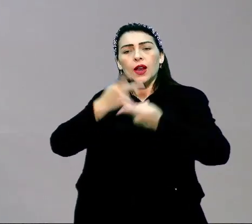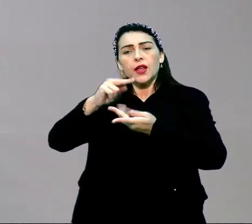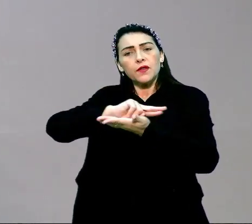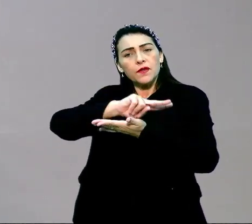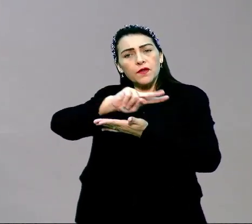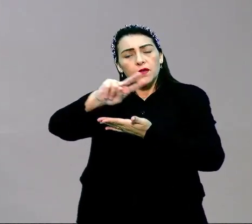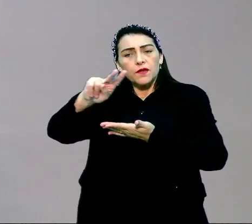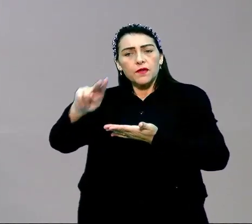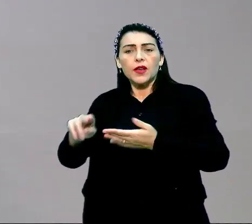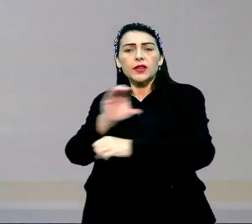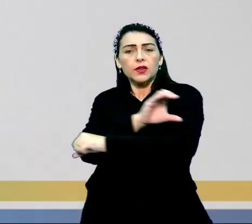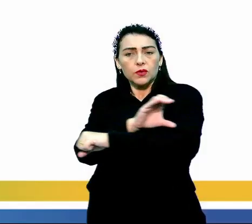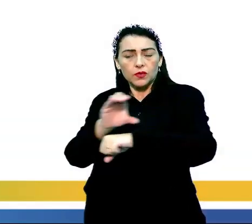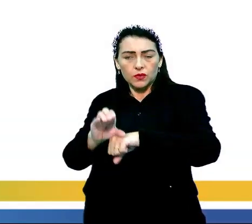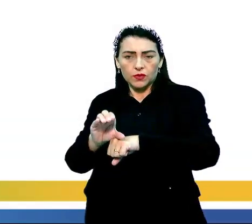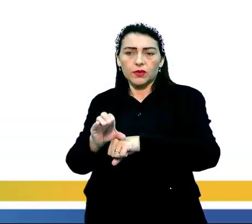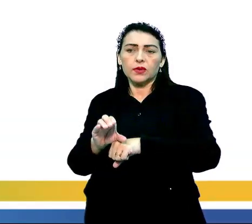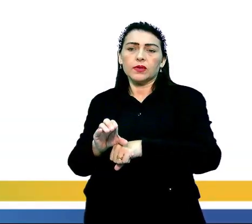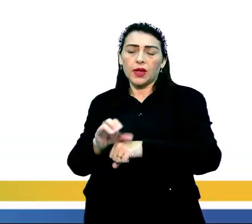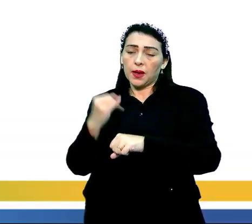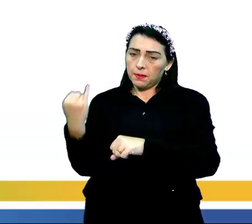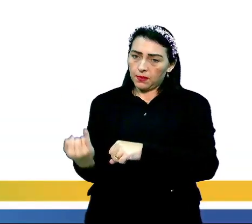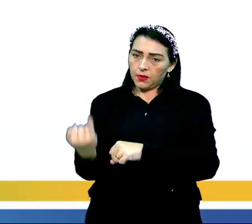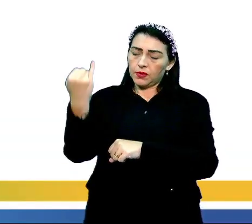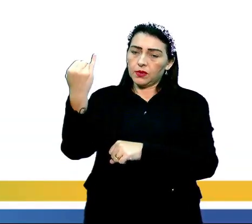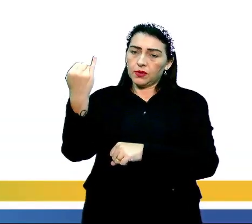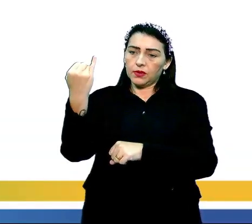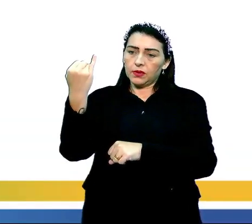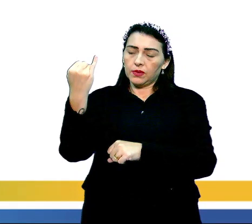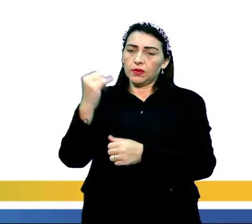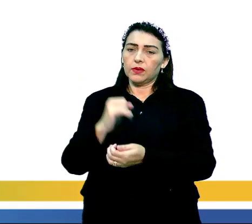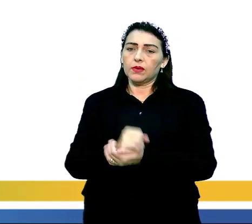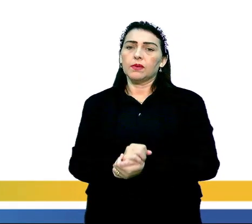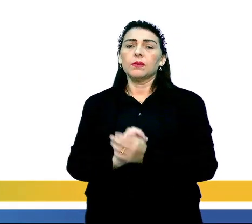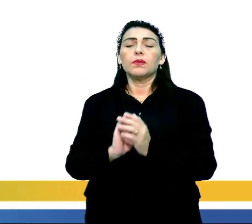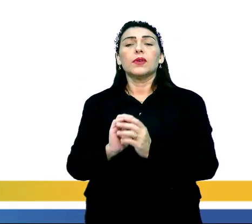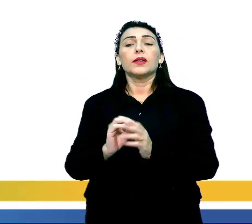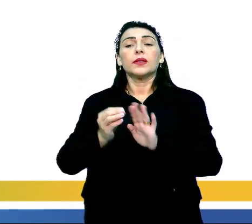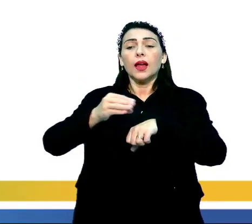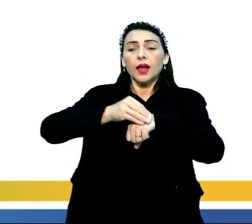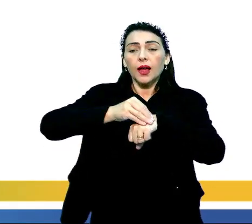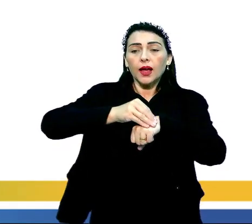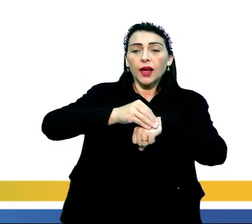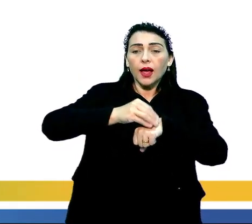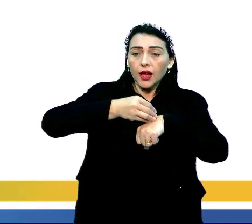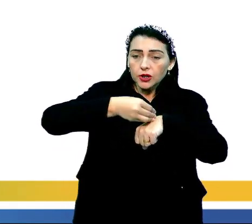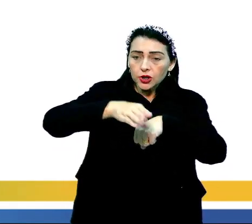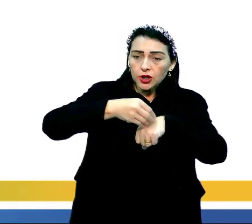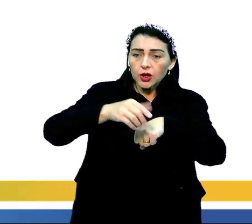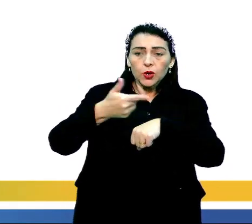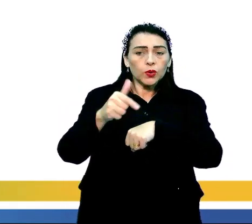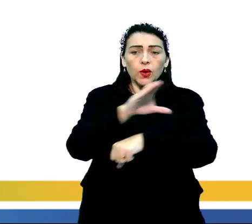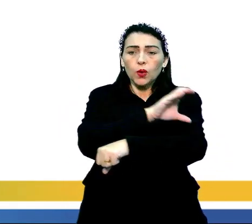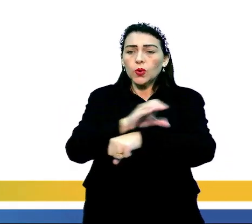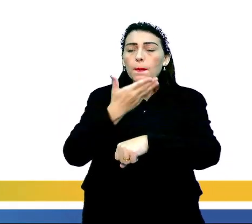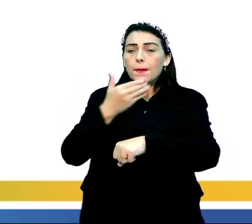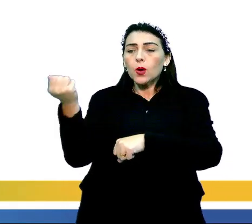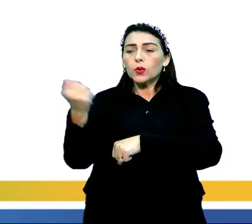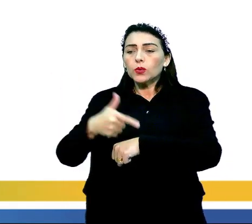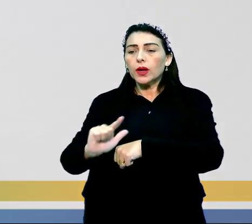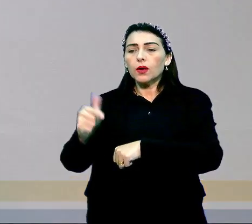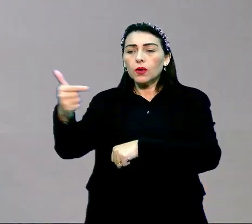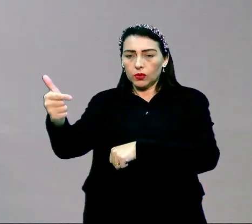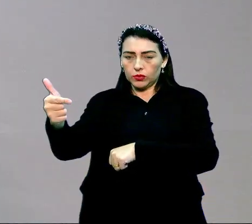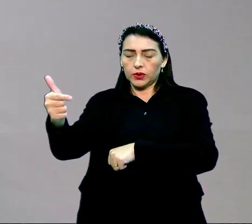diversos aspectos culturais e isso que é importante. Fica, por fim, aqui a dica do maroto, né? Não existe uma cultura melhor que a